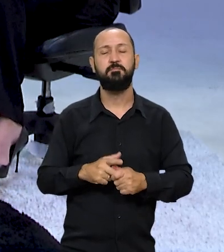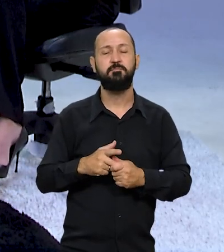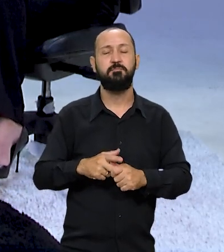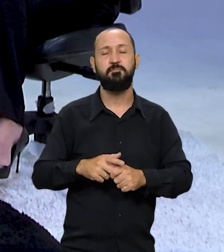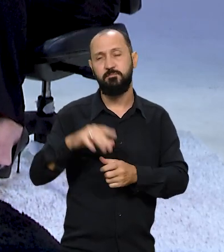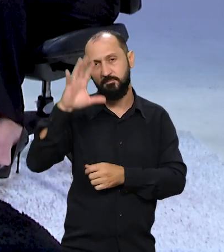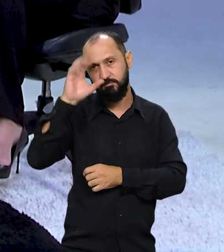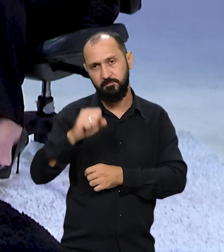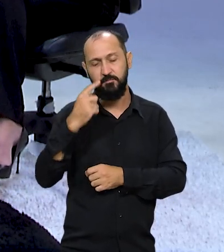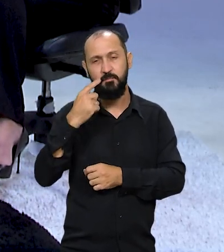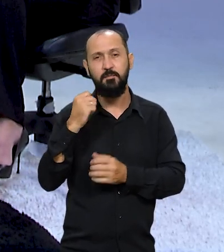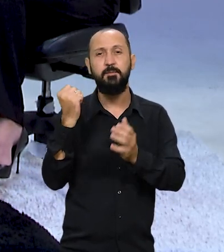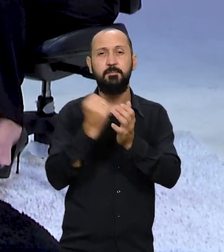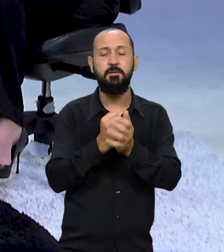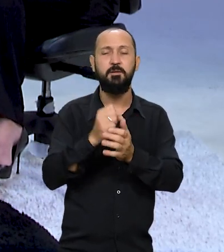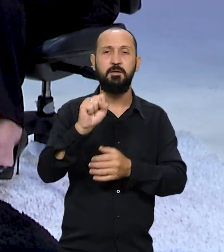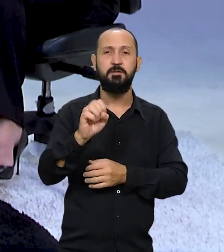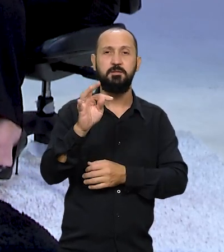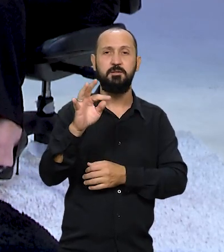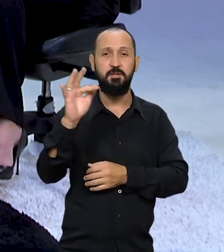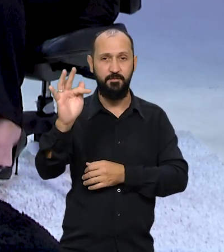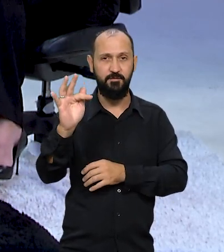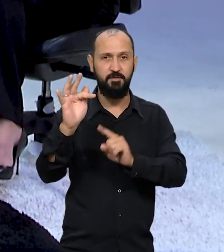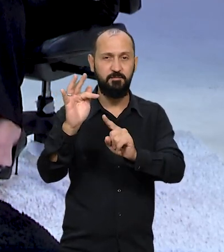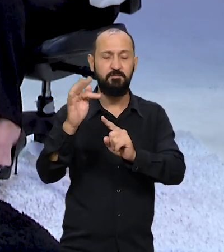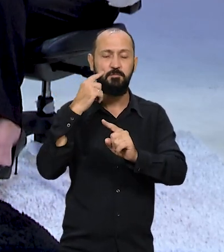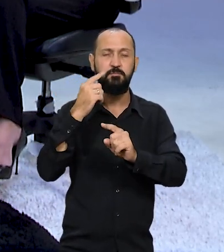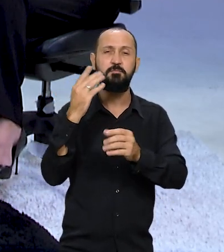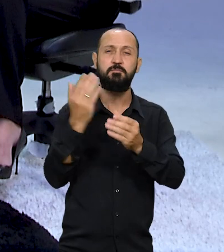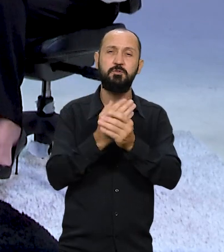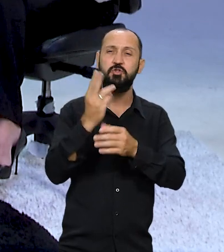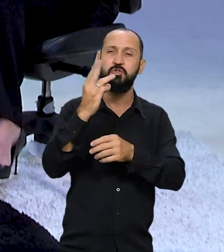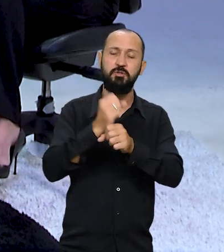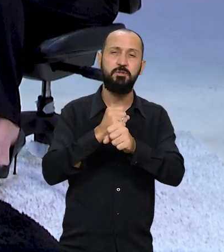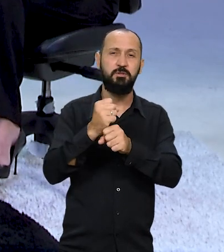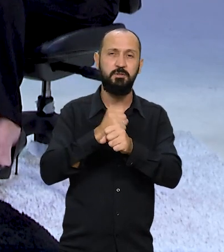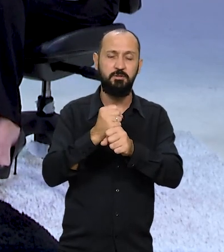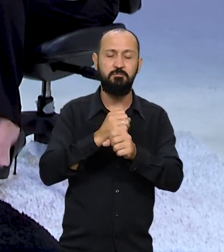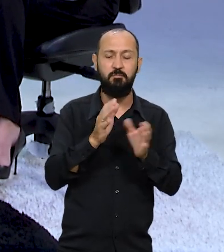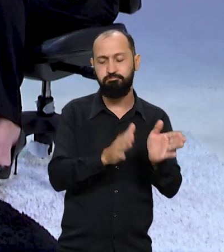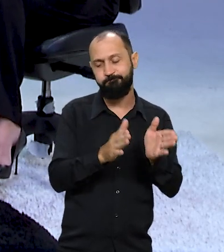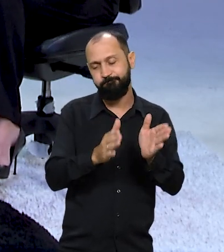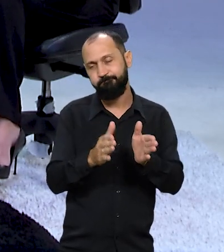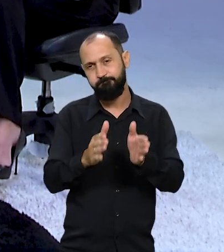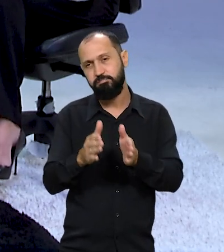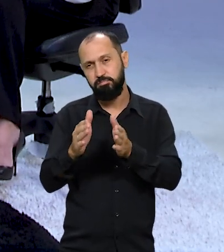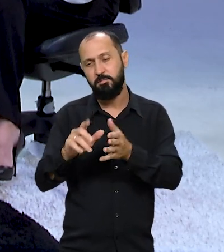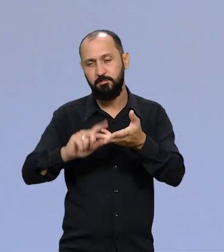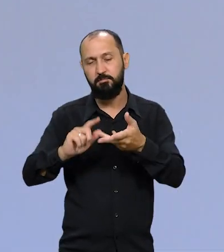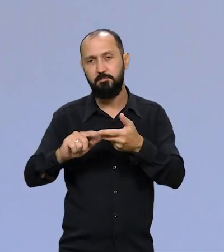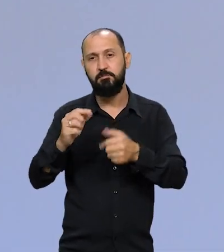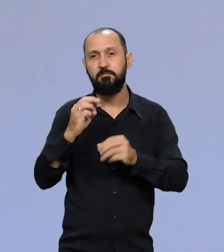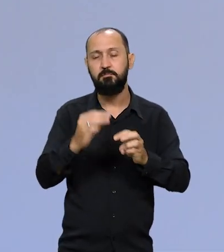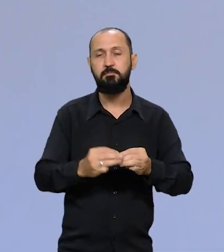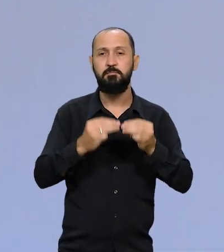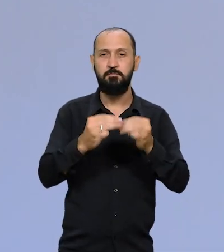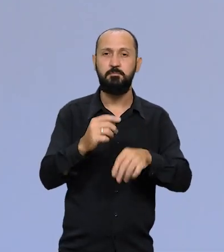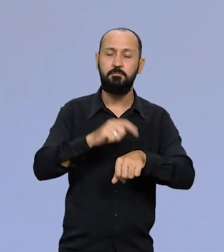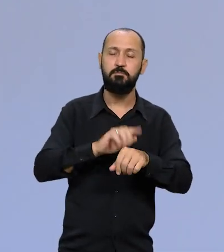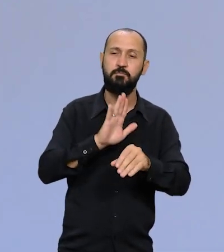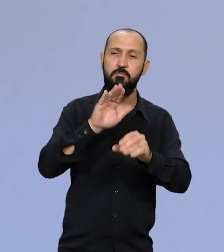aplicado em todos os processos da mesma matéria no Brasil. É um caso paradigma para os outros. E marco temporal da Raposa Serra do Sol?